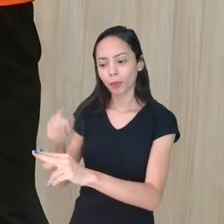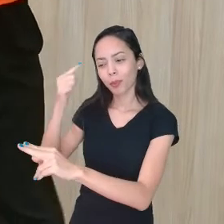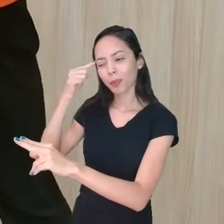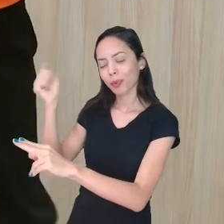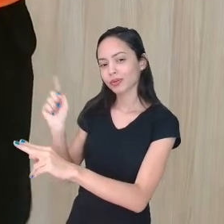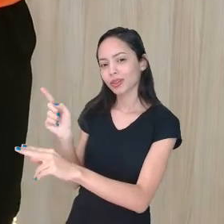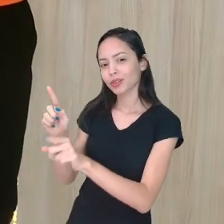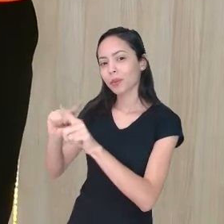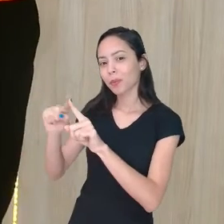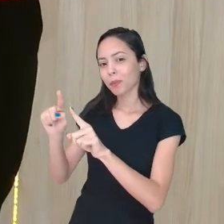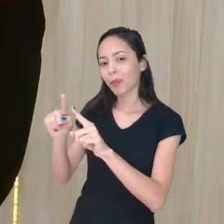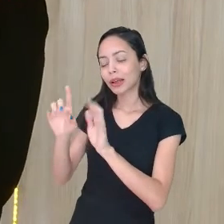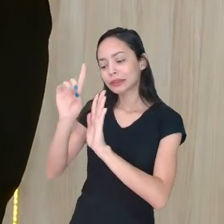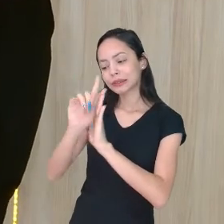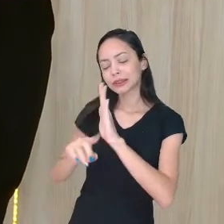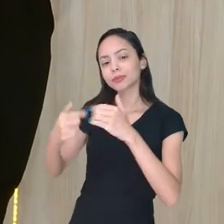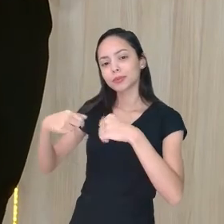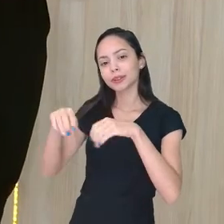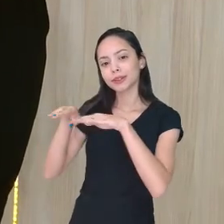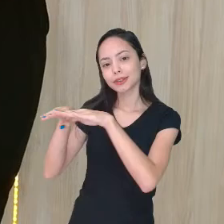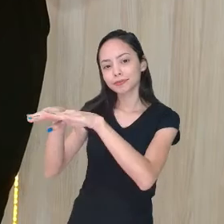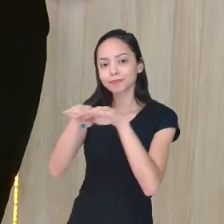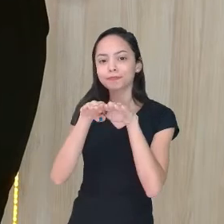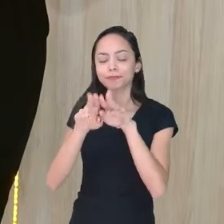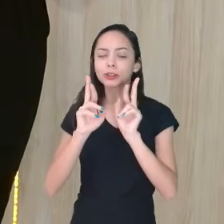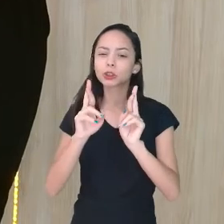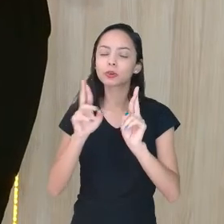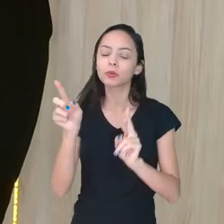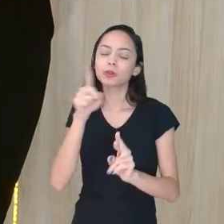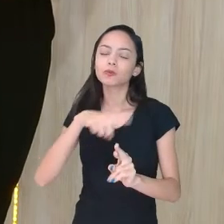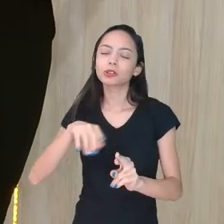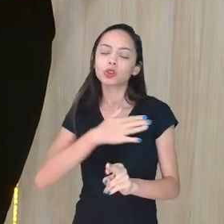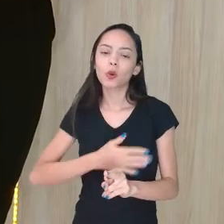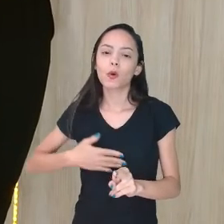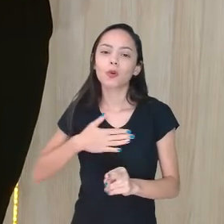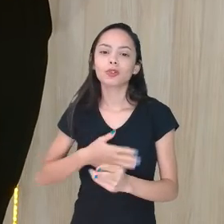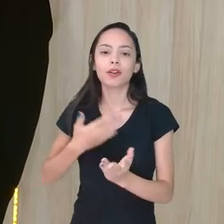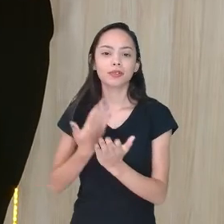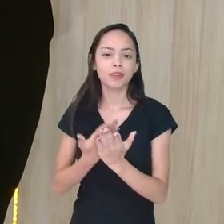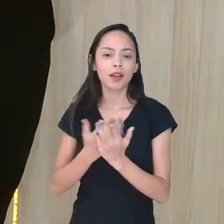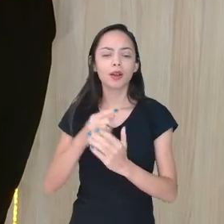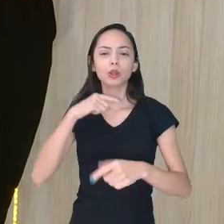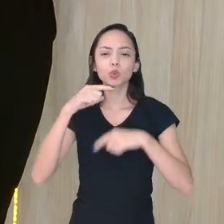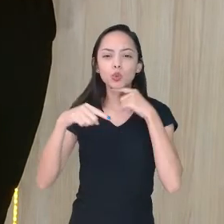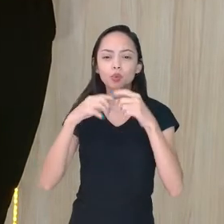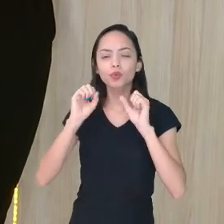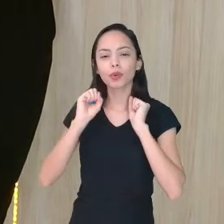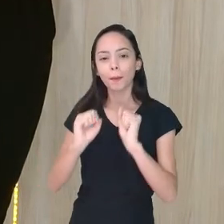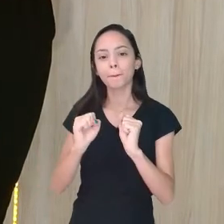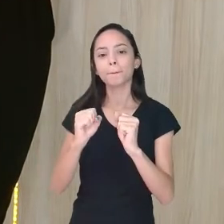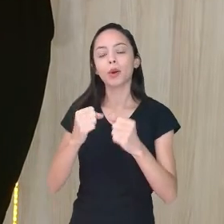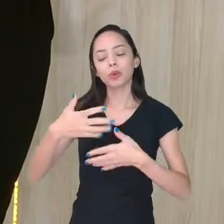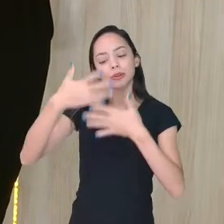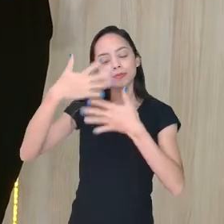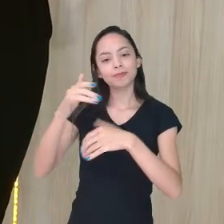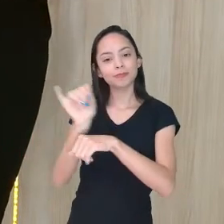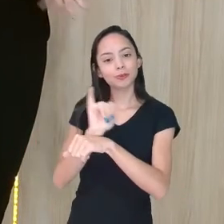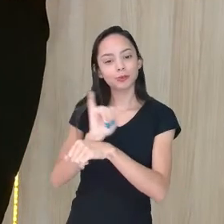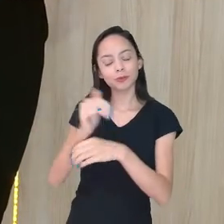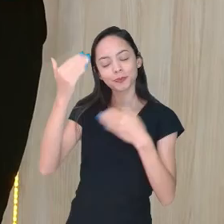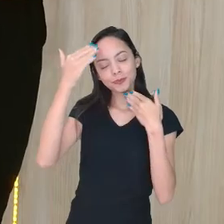né? Então, eu espero que vocês tenham gostado dessa aula. Qualquer dúvida, joga lá no YouTube. Vanessa,